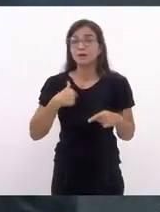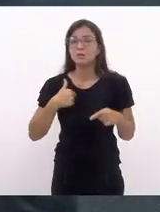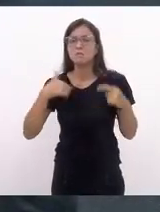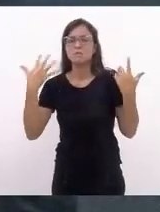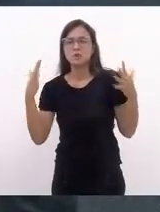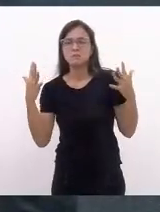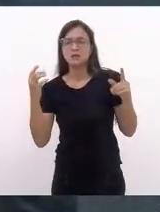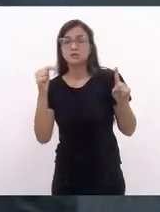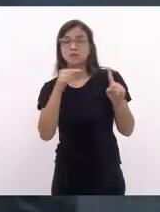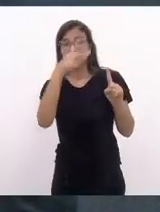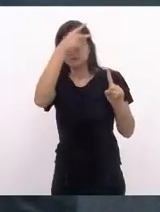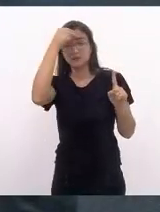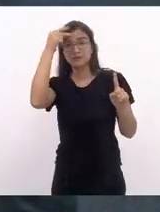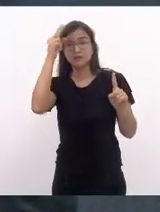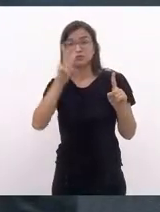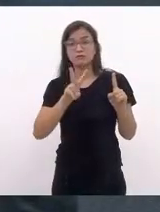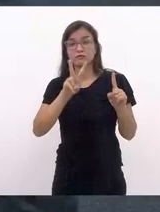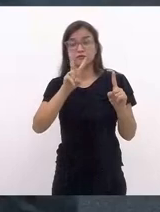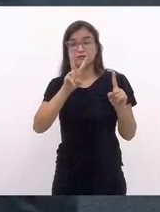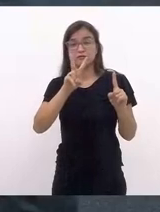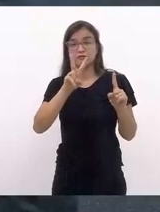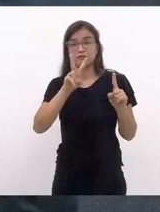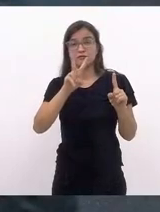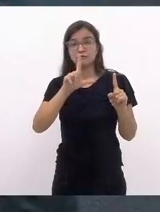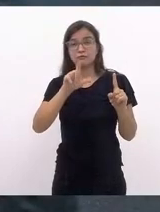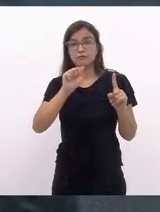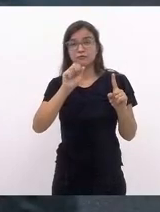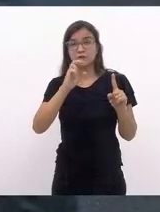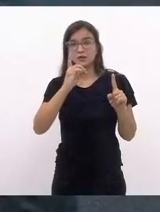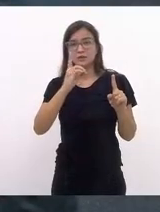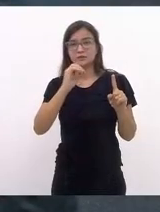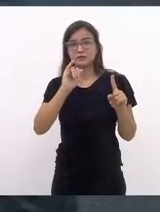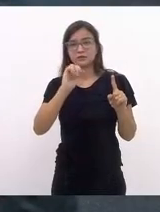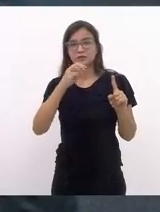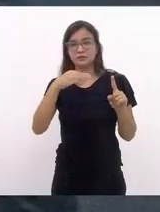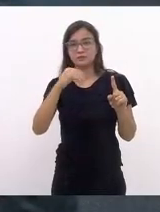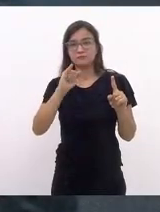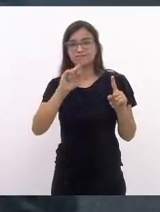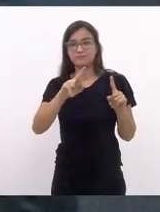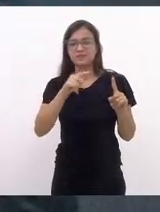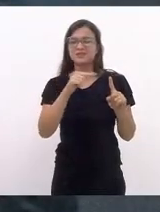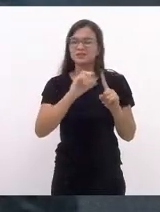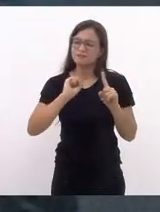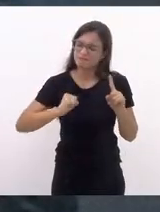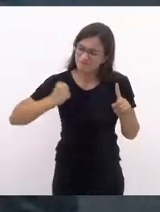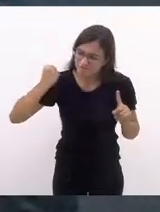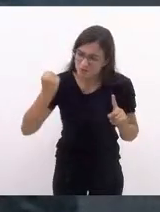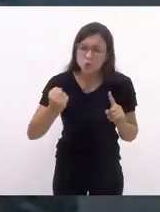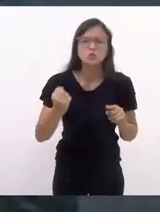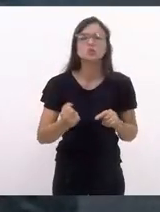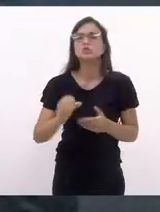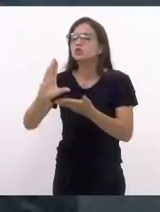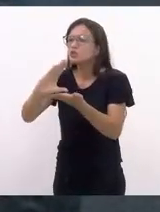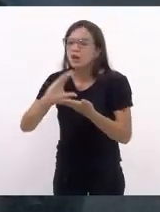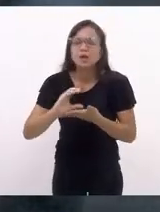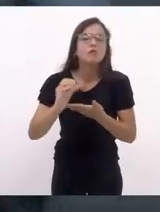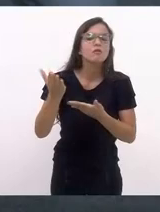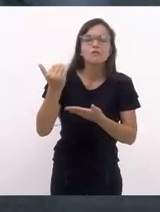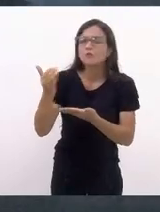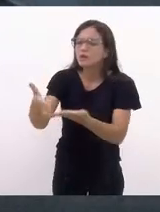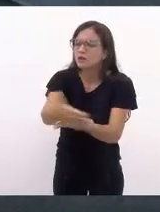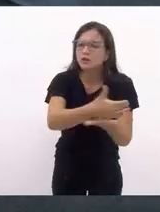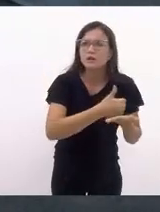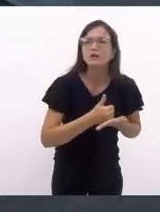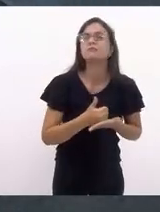que também foi incansável é foi incansável na busca desses recursos agradecer ao reitor da